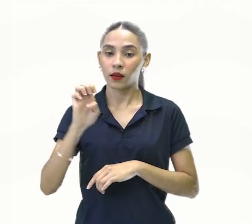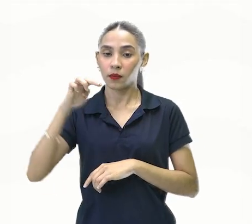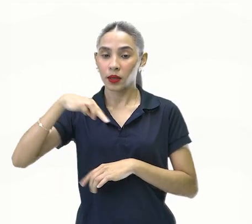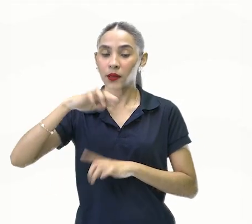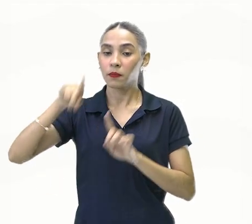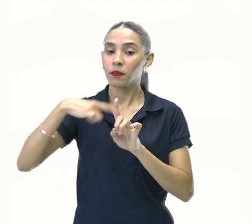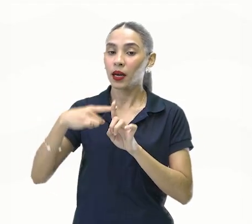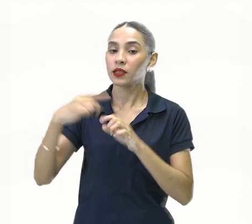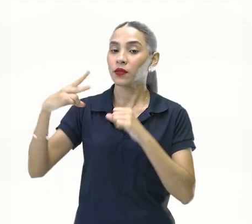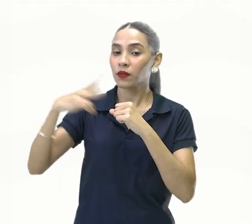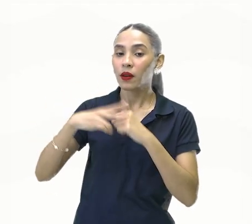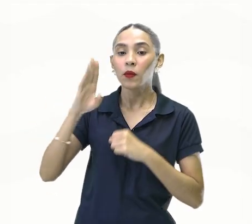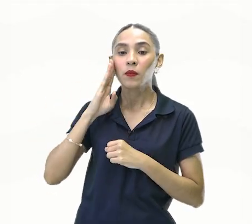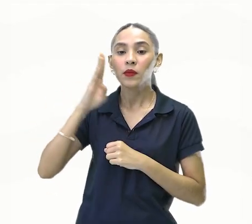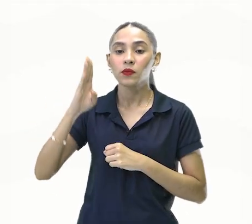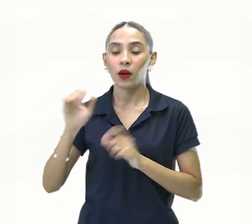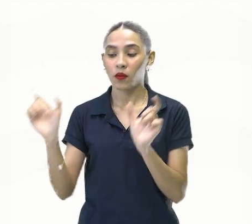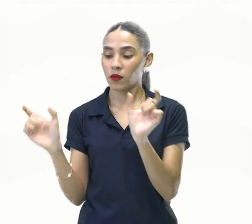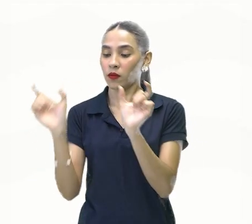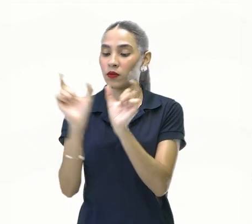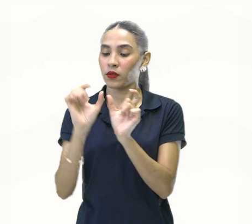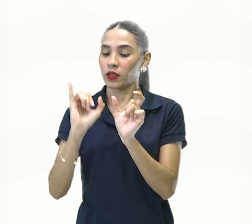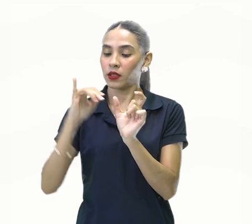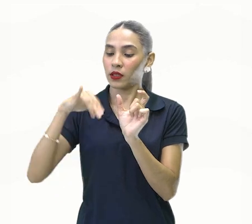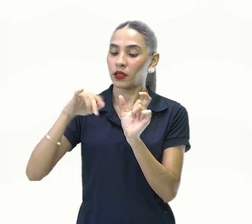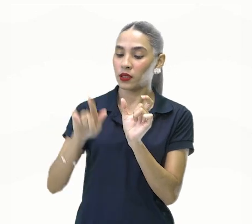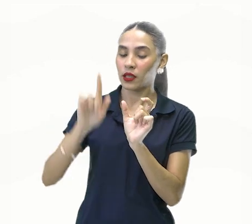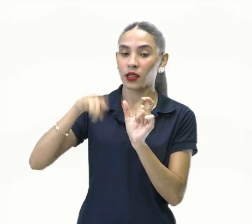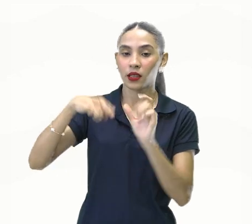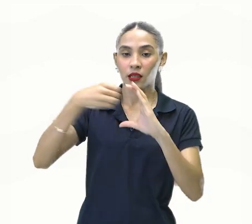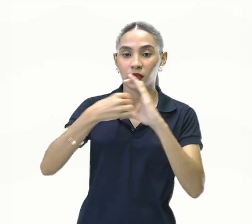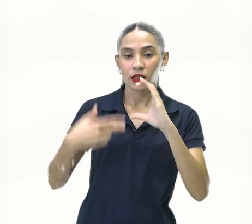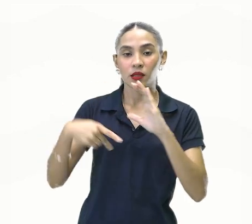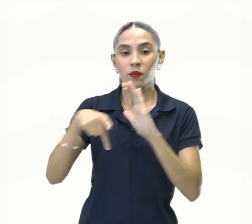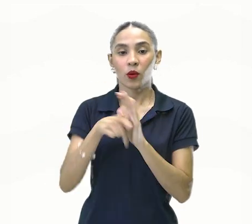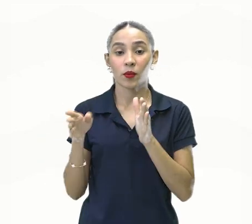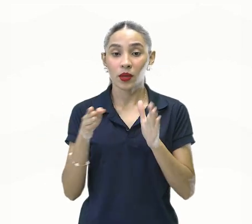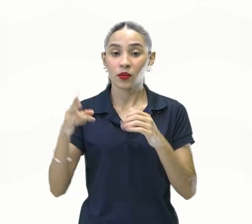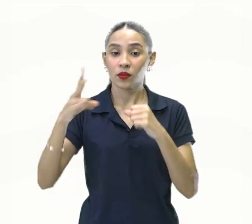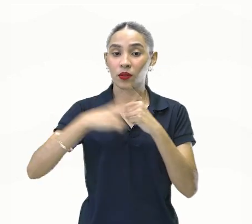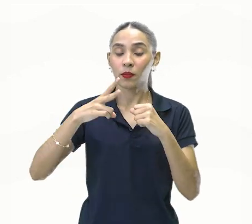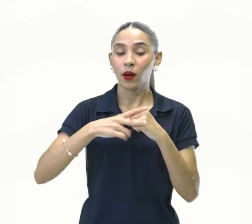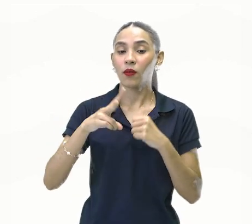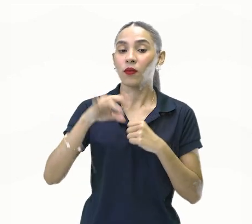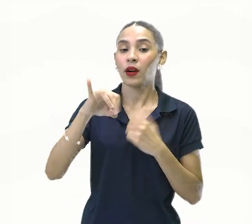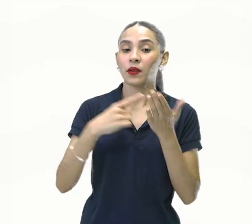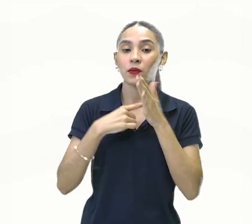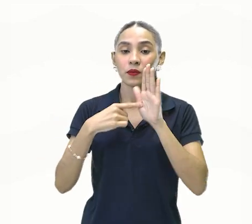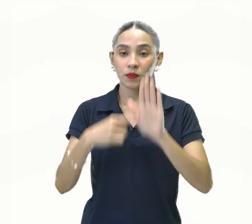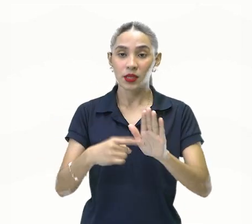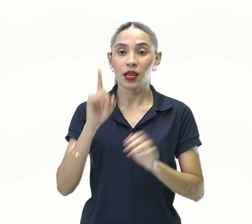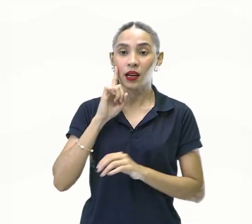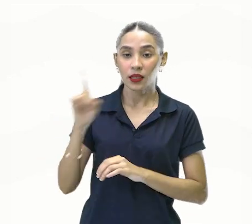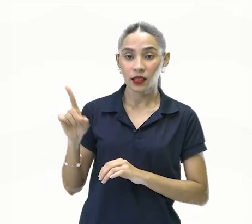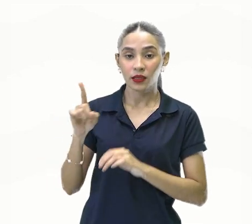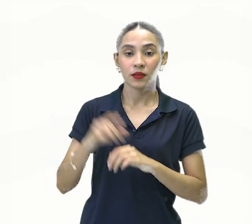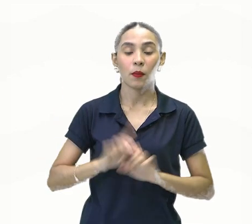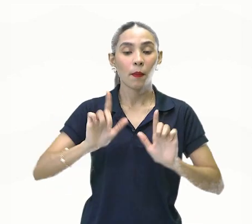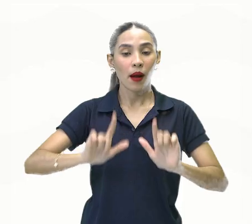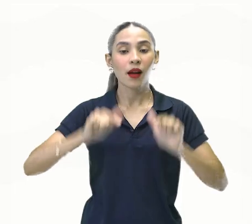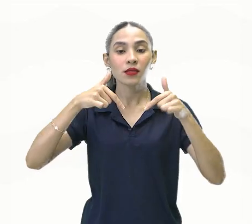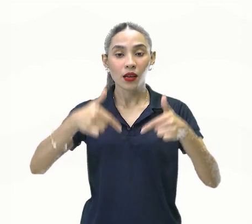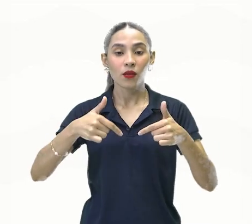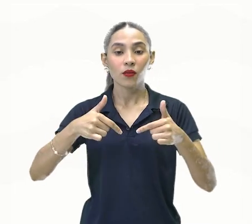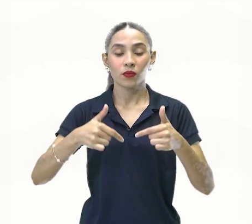com ing. Essa é a característica, então, desse tempo verbal que eu vou utilizar, né, para falar de uma ação